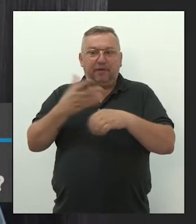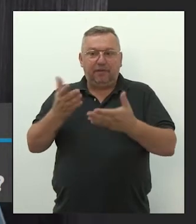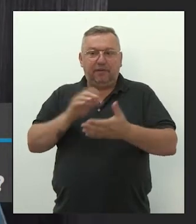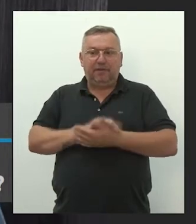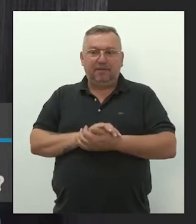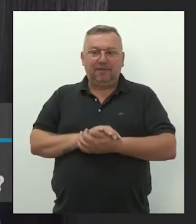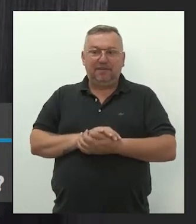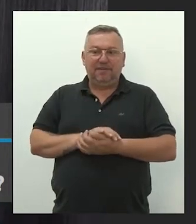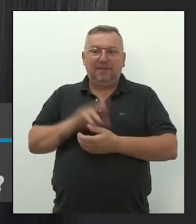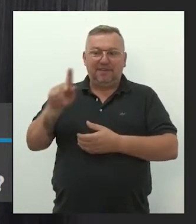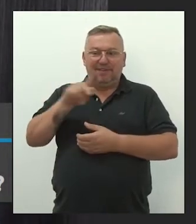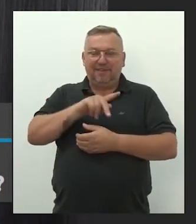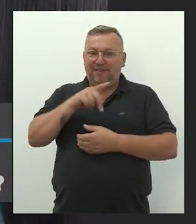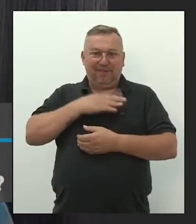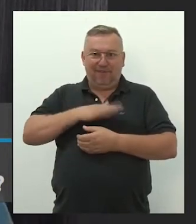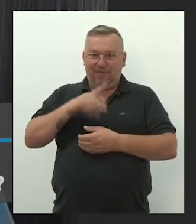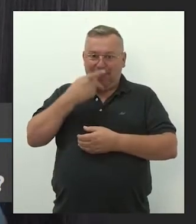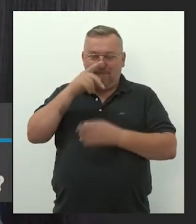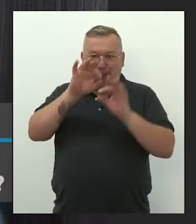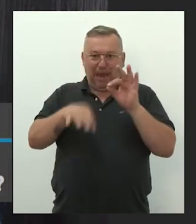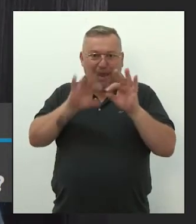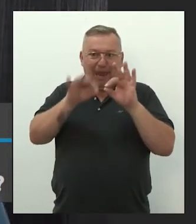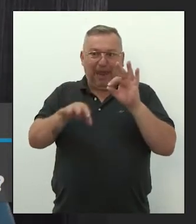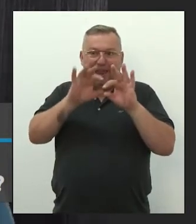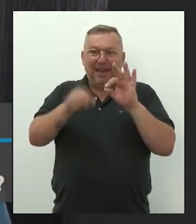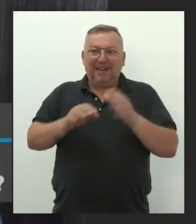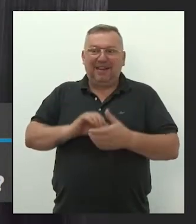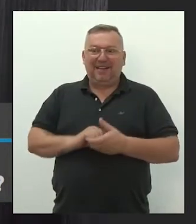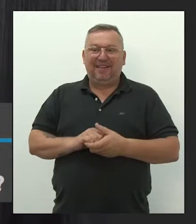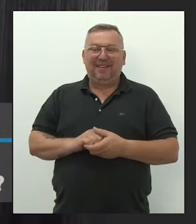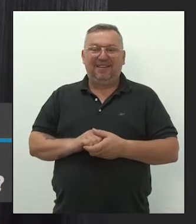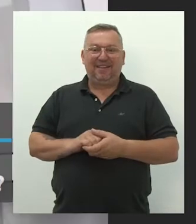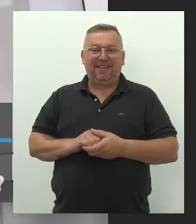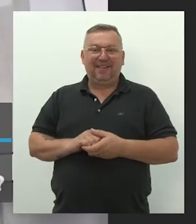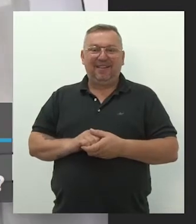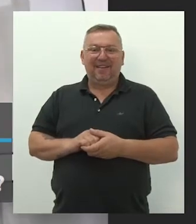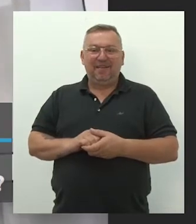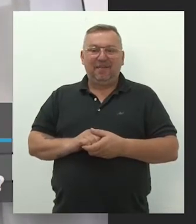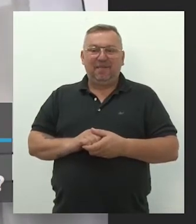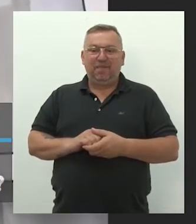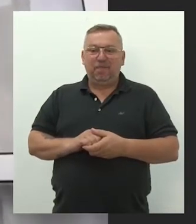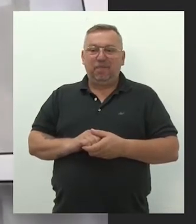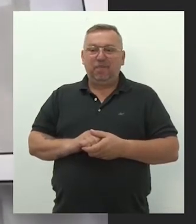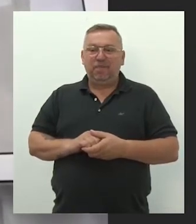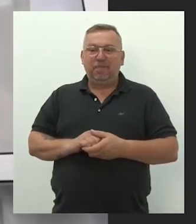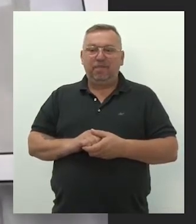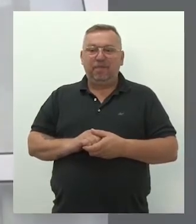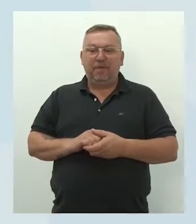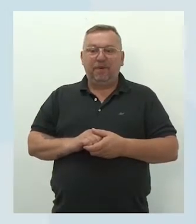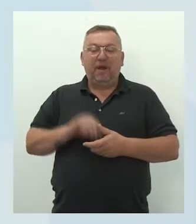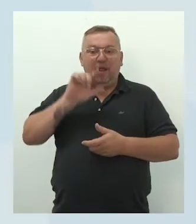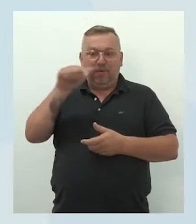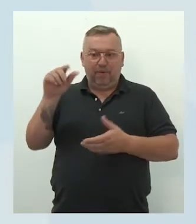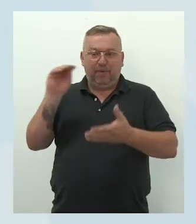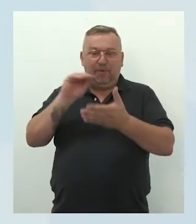aí os professores não vão gostar da gente falando mais de 50 minutos. Tá bom, Renan. Então vamos lá. Vocês podem